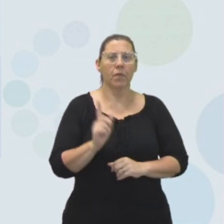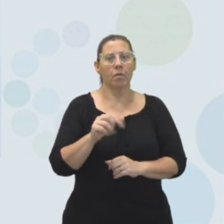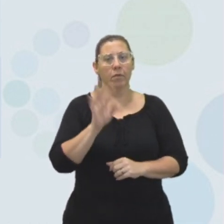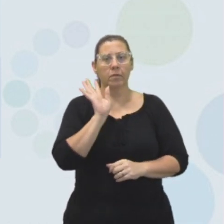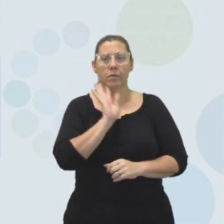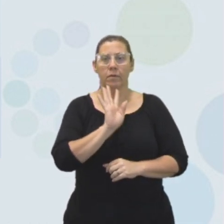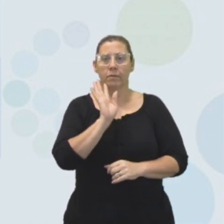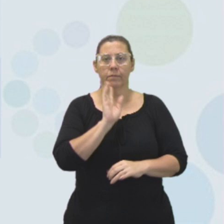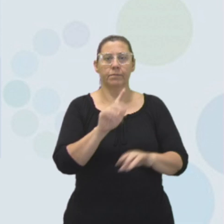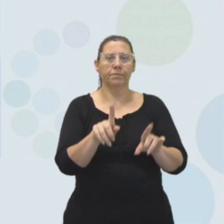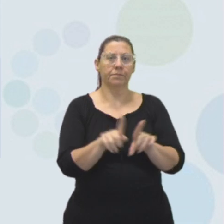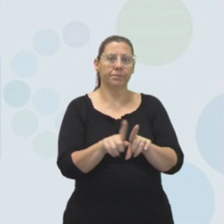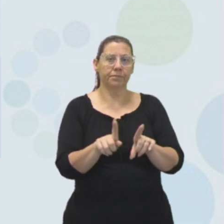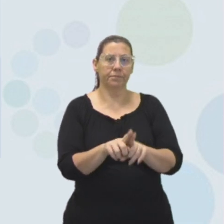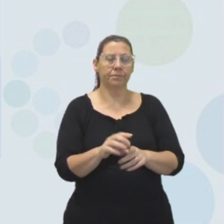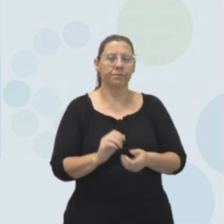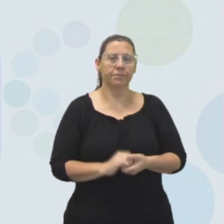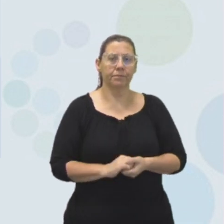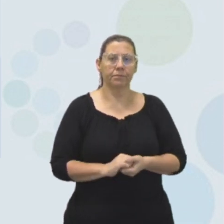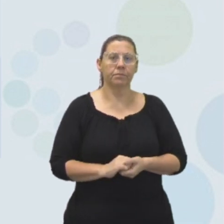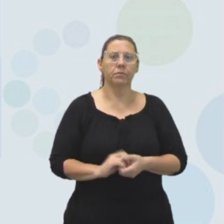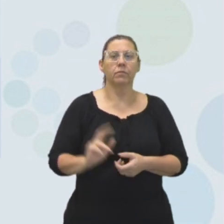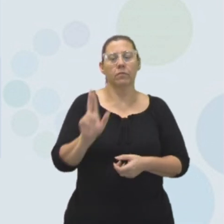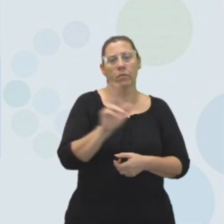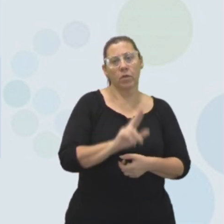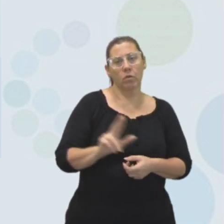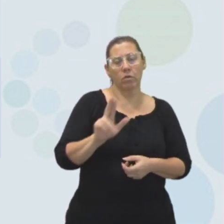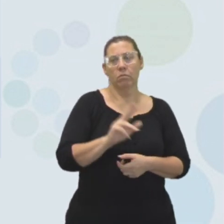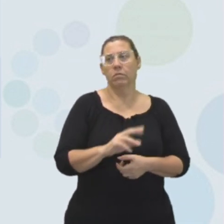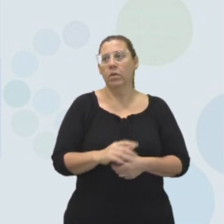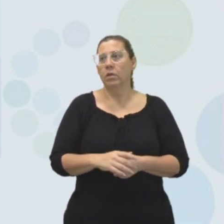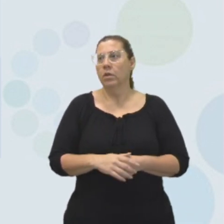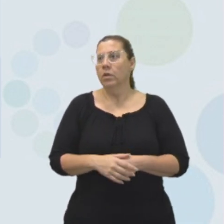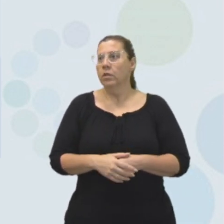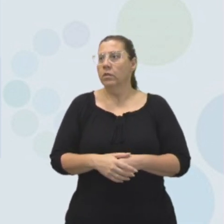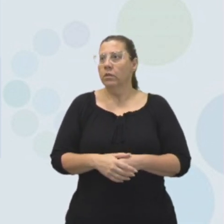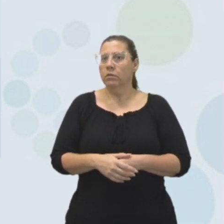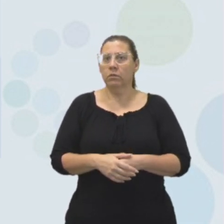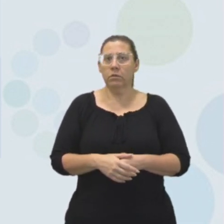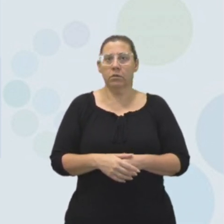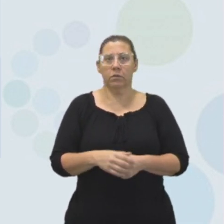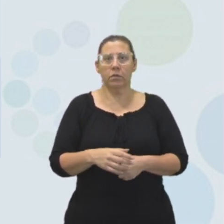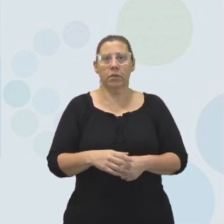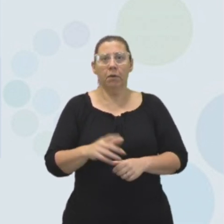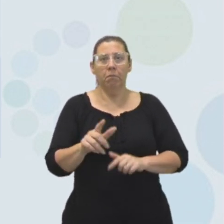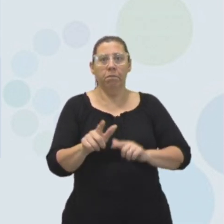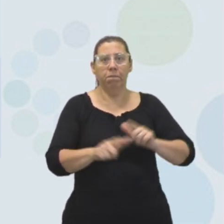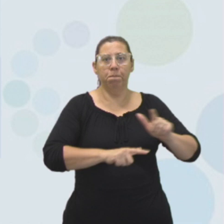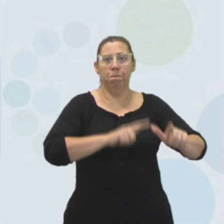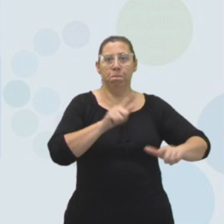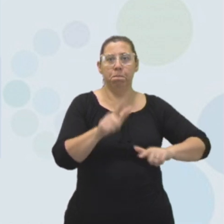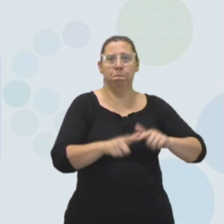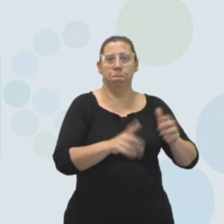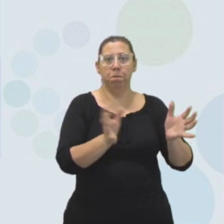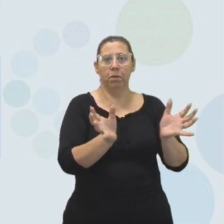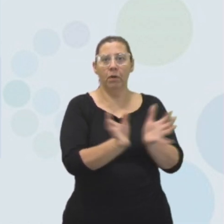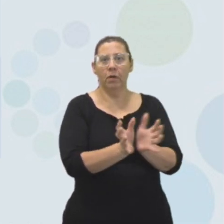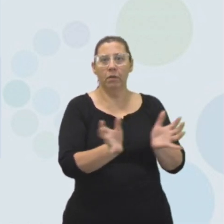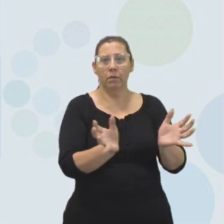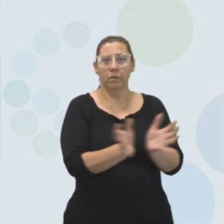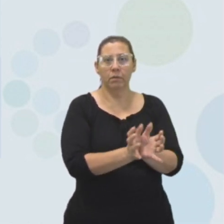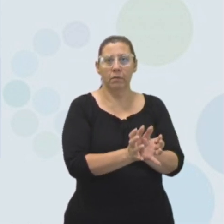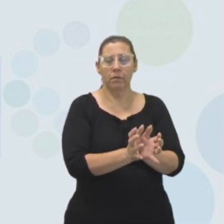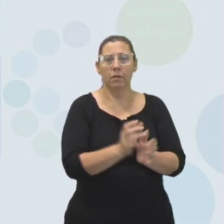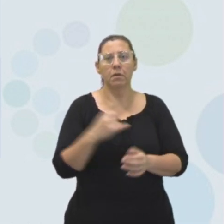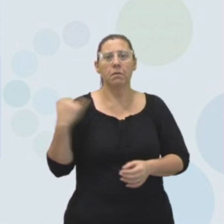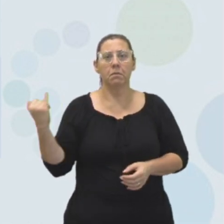bacana também, né? De utilizar os talentos, múltiplos talentos, e um trabalho em equipe, um trabalho entre pares